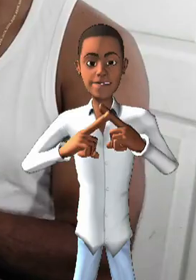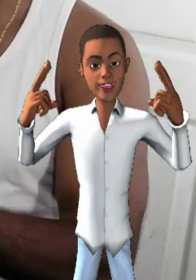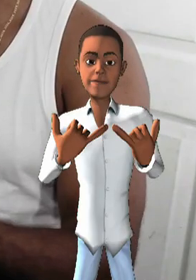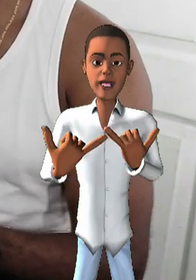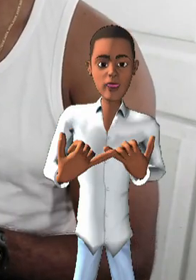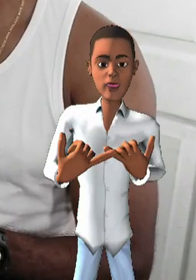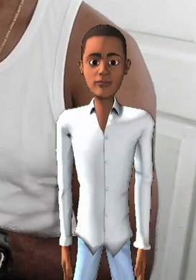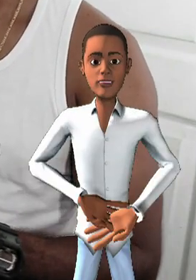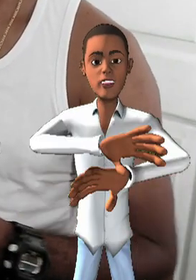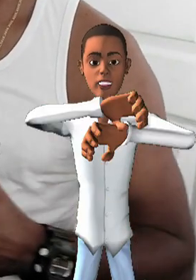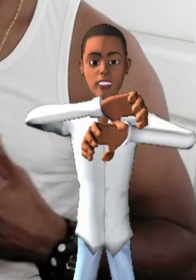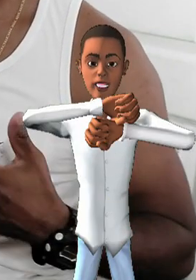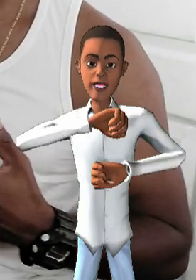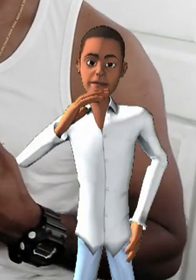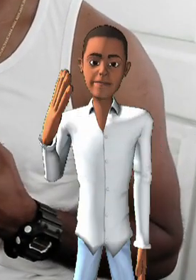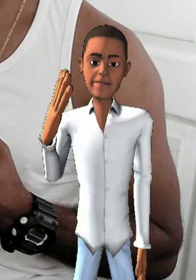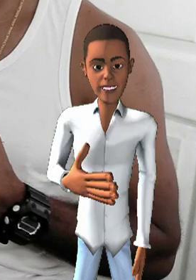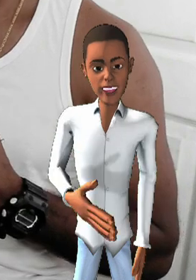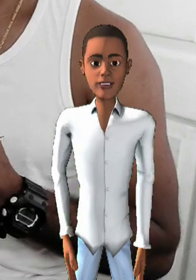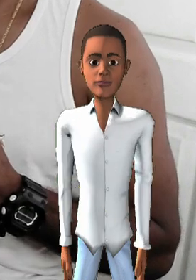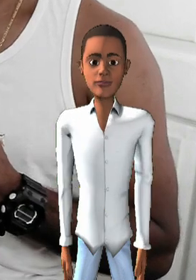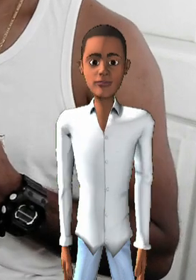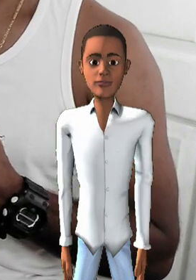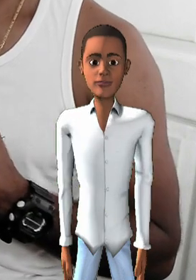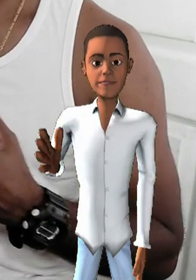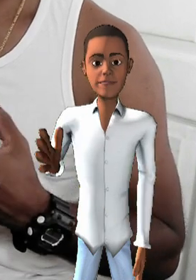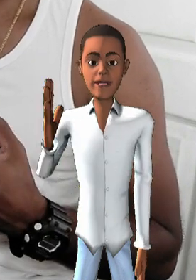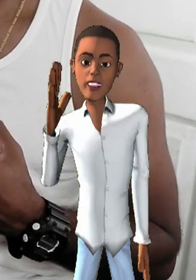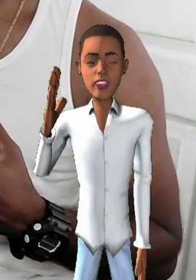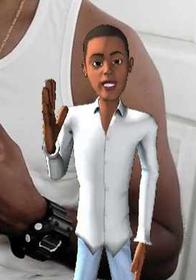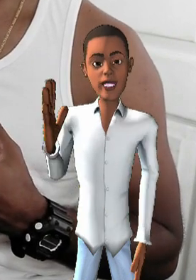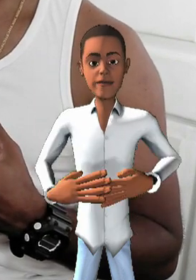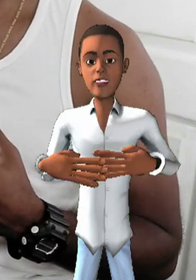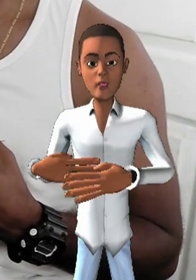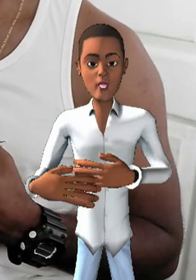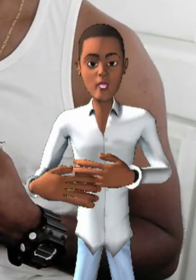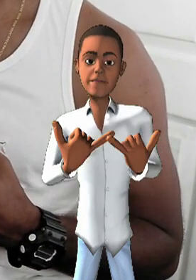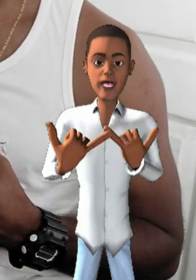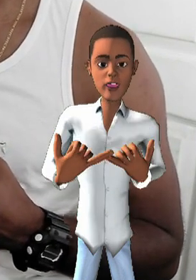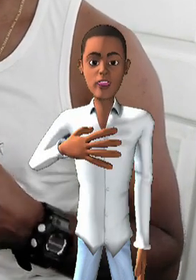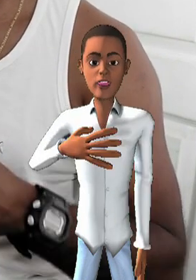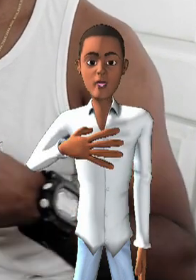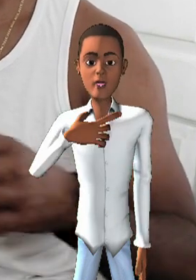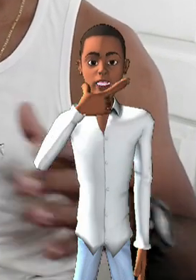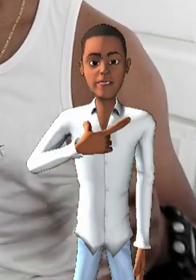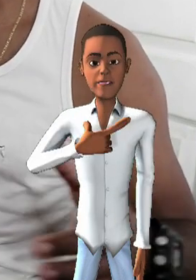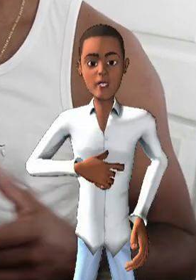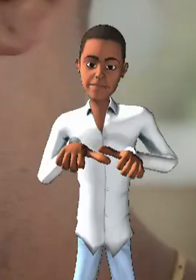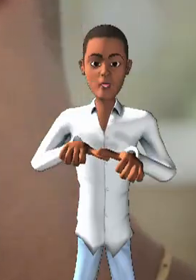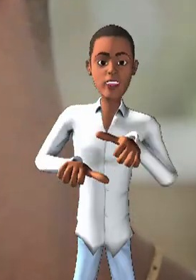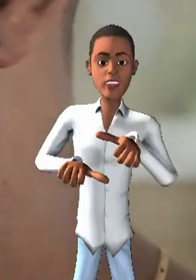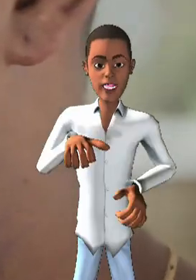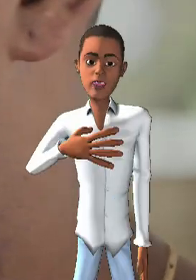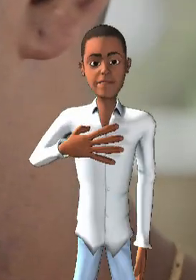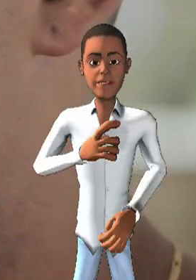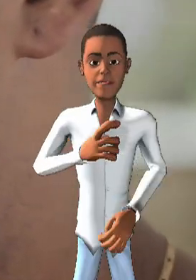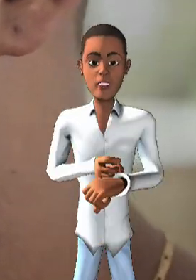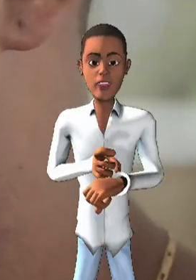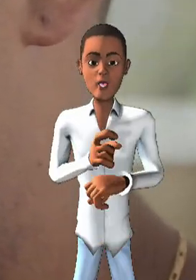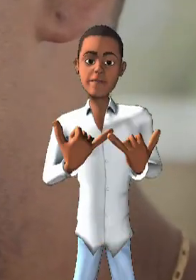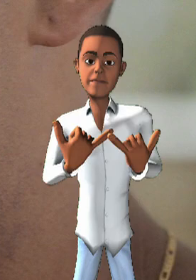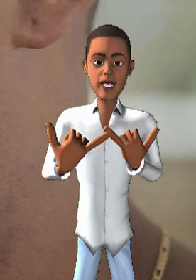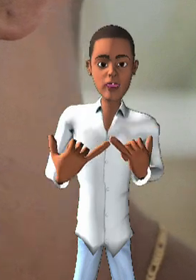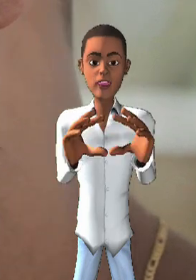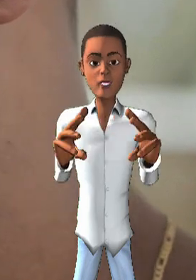do pai, depois saiu, mas carregava aquilo de aquela coisa dura, e ali nas palestras a máscara caía,